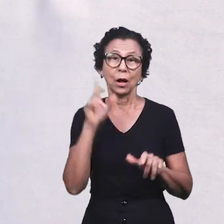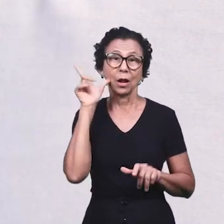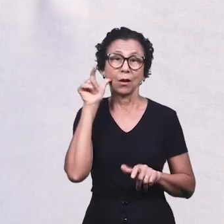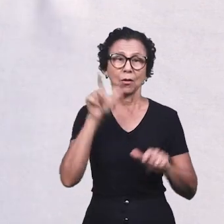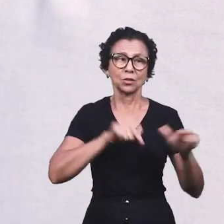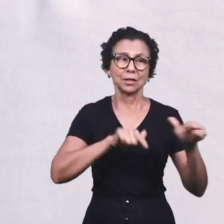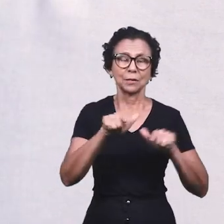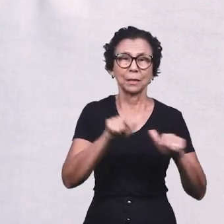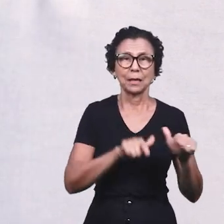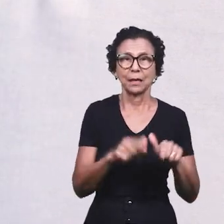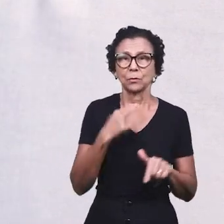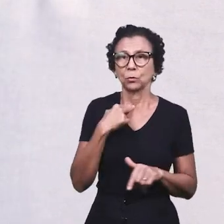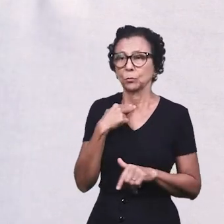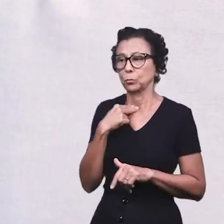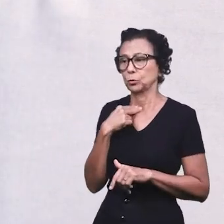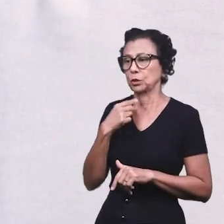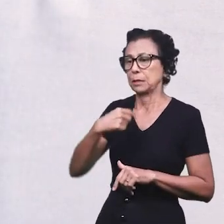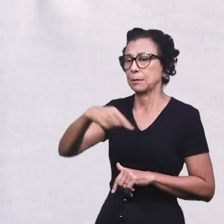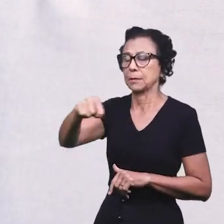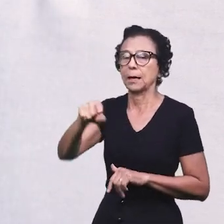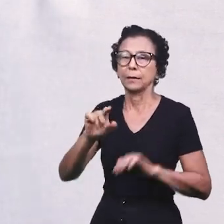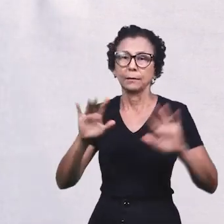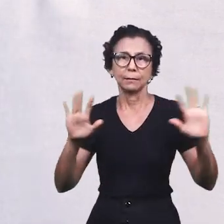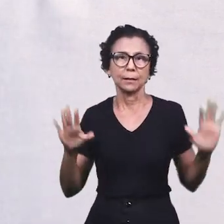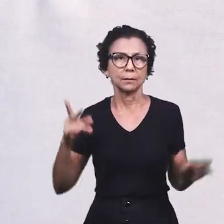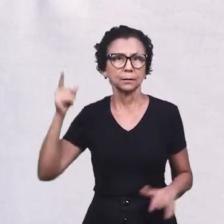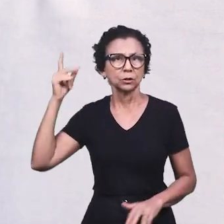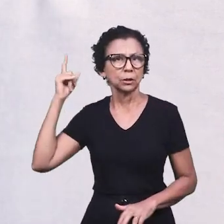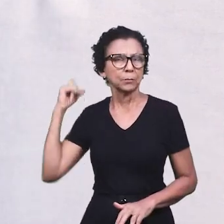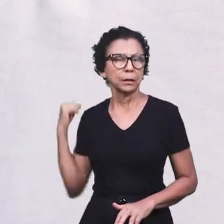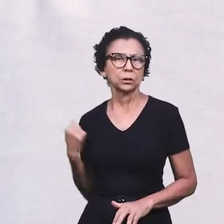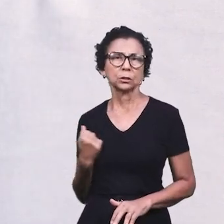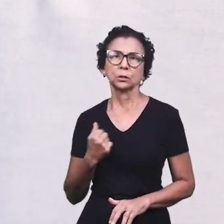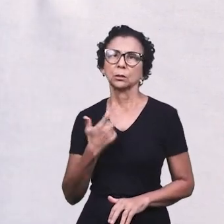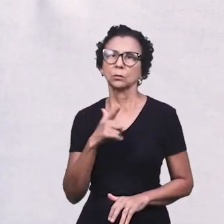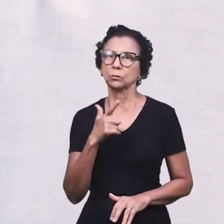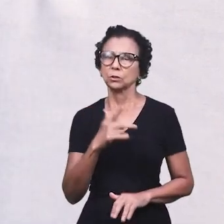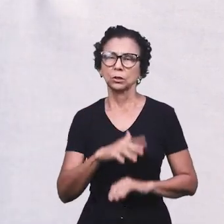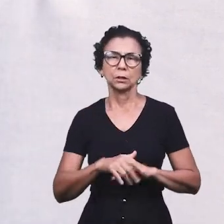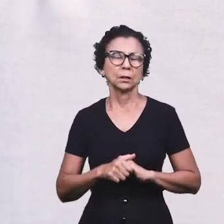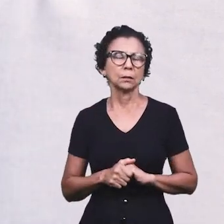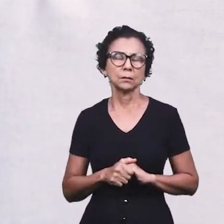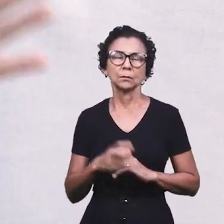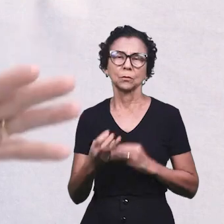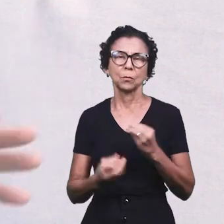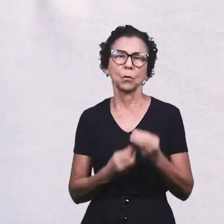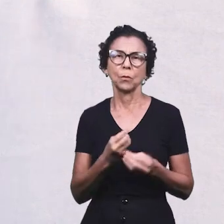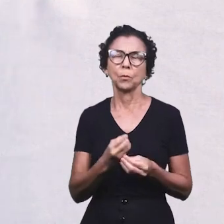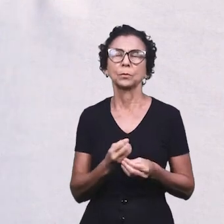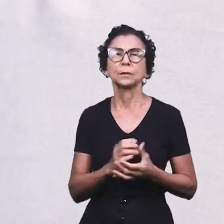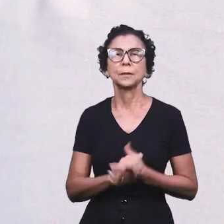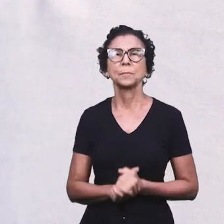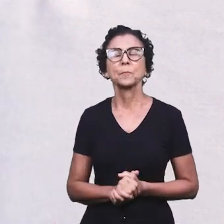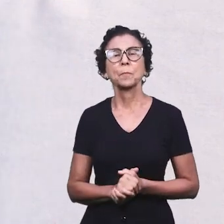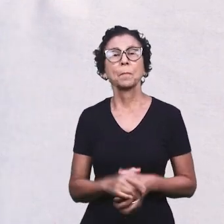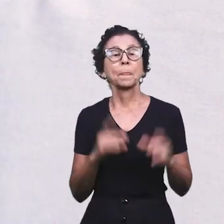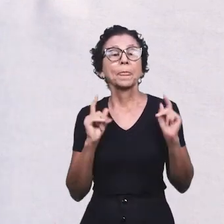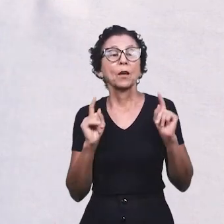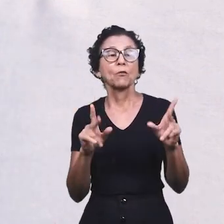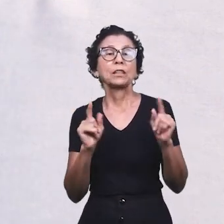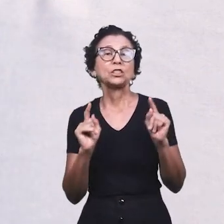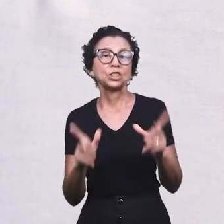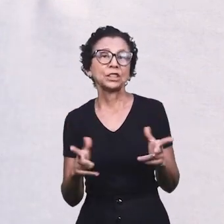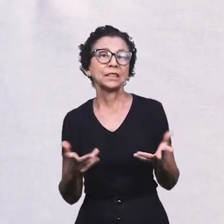loja para ir comprar alguma coisa. Na época não tinha um iFood, não tinha ainda. Então eu fazia a entrega, eu ia ali e vendia